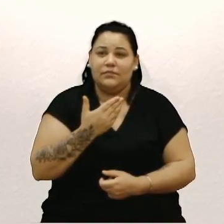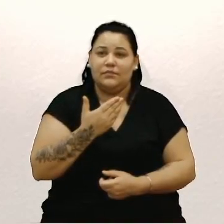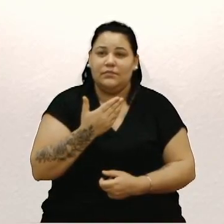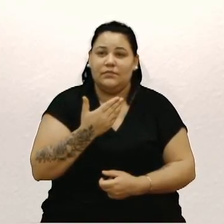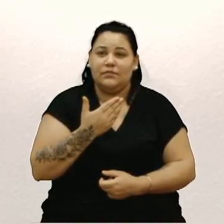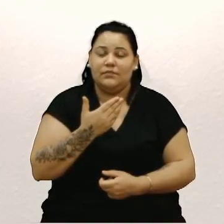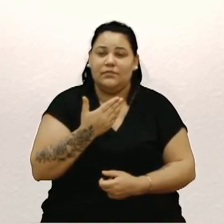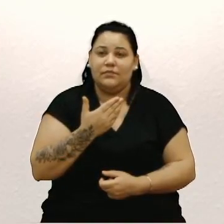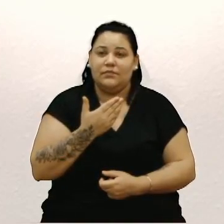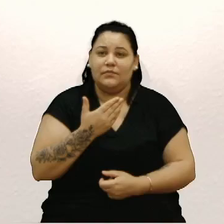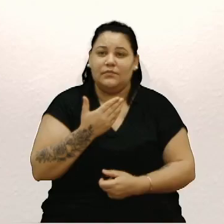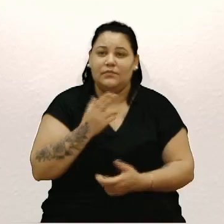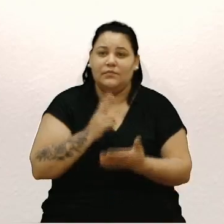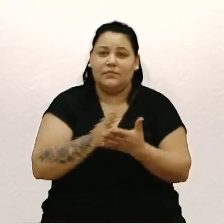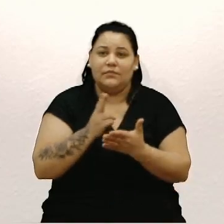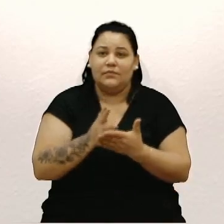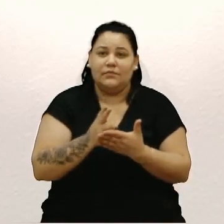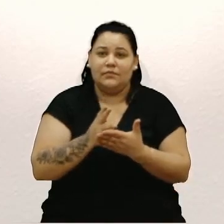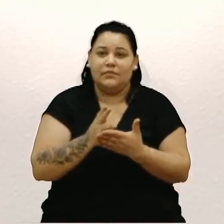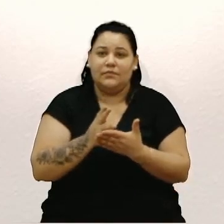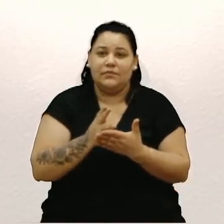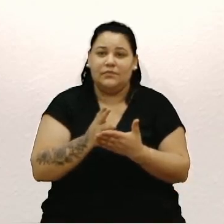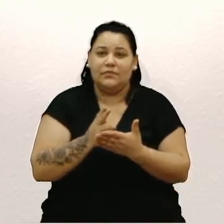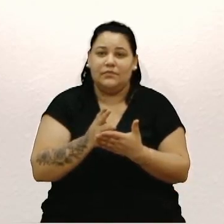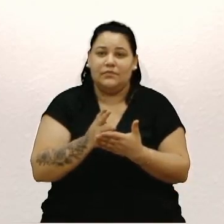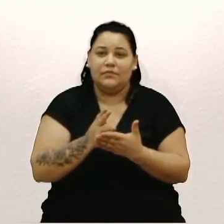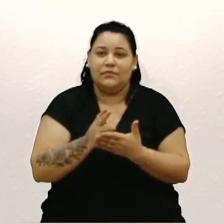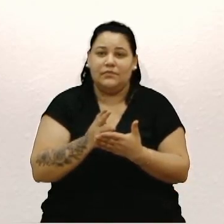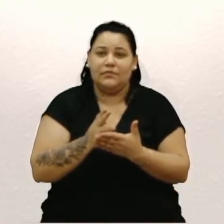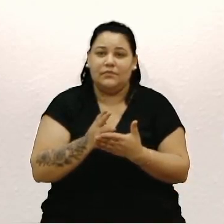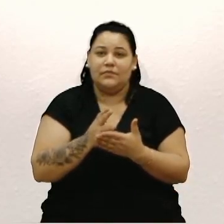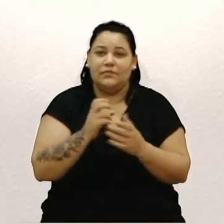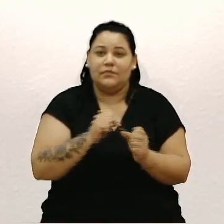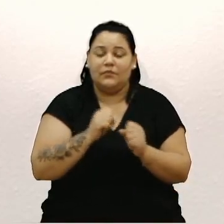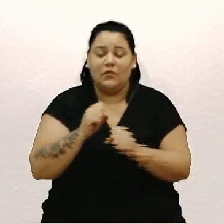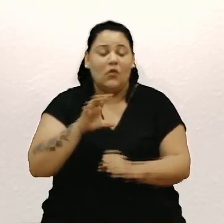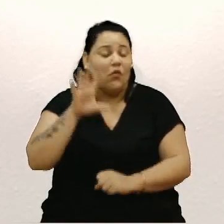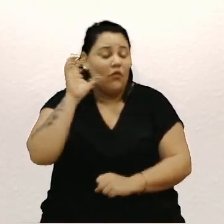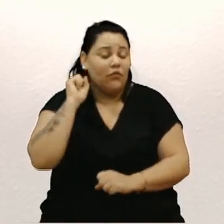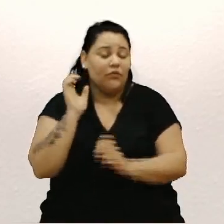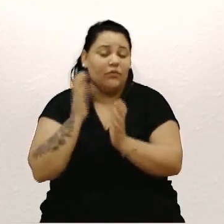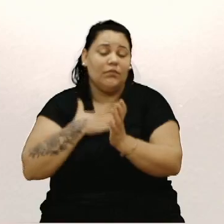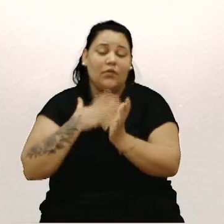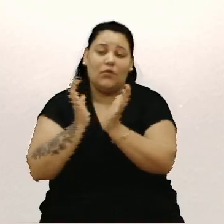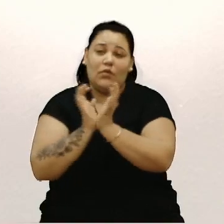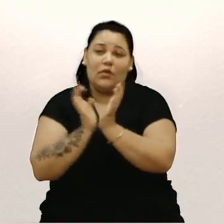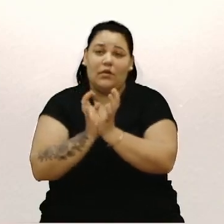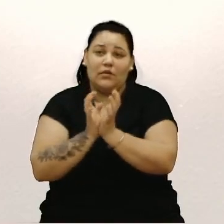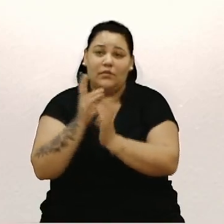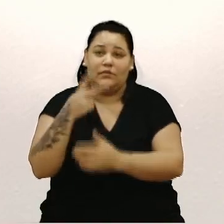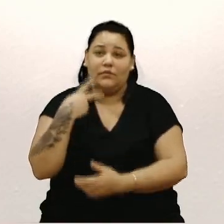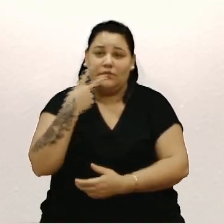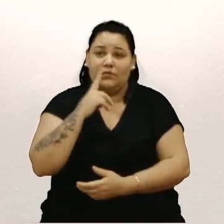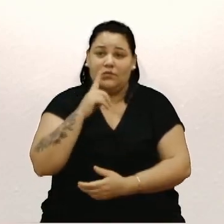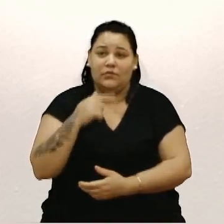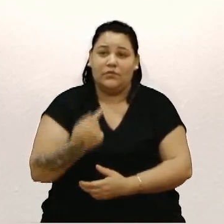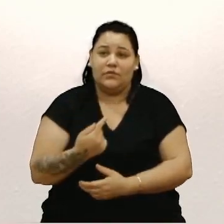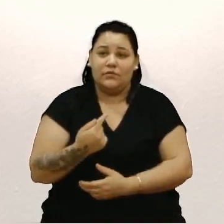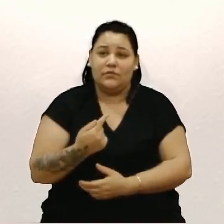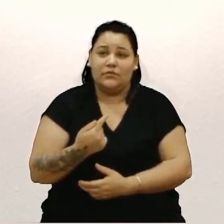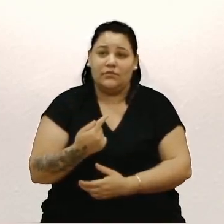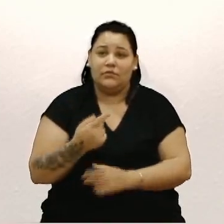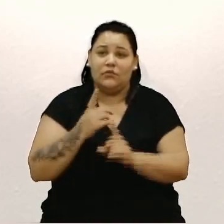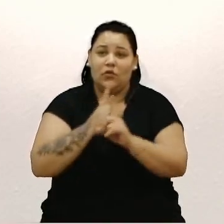aqui. Pode, escutando os colegas aqui, vereadora Gladys, acabei de arrumar outro pedido de